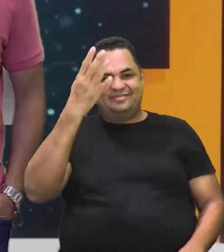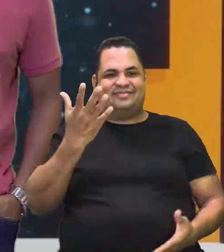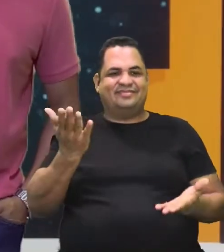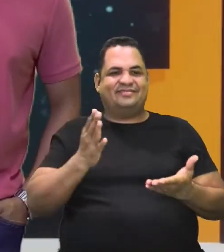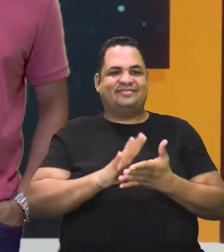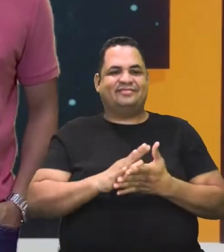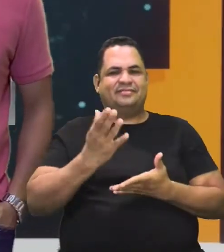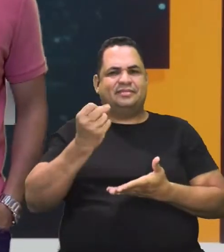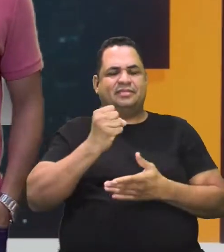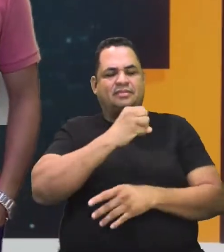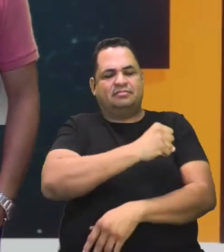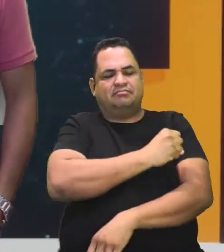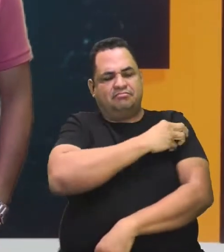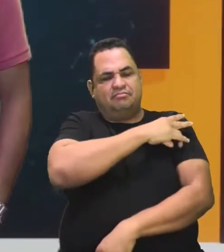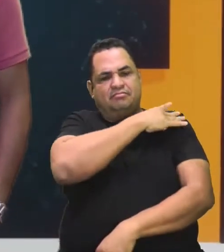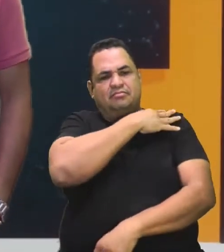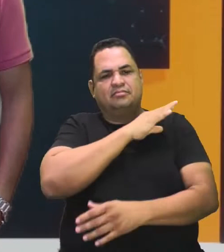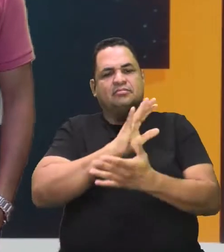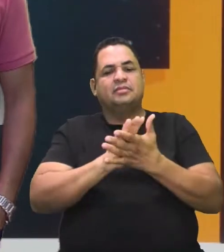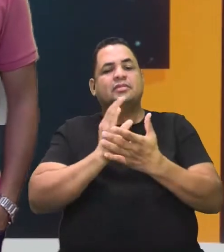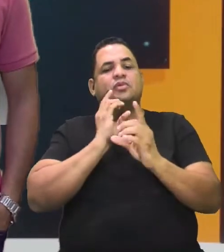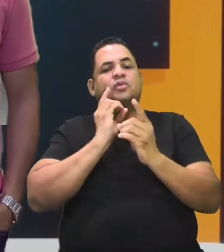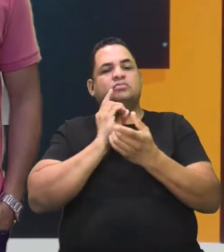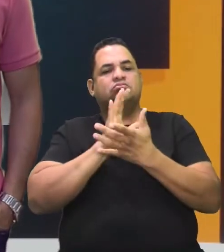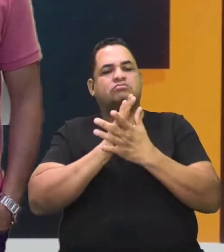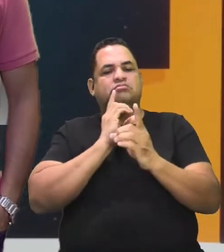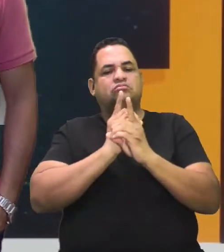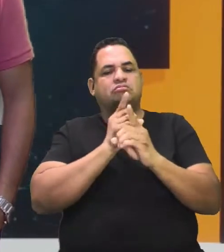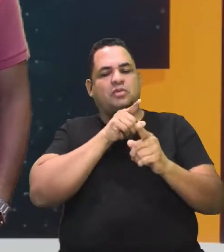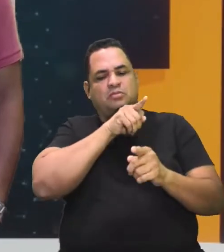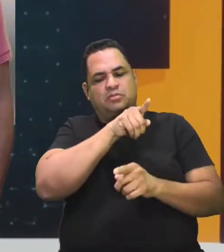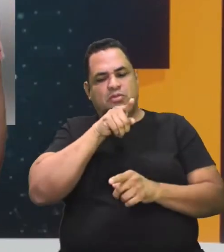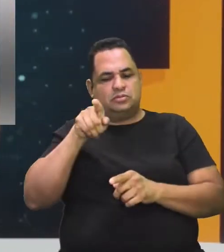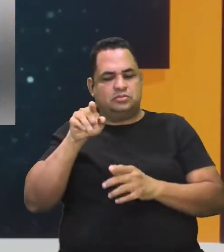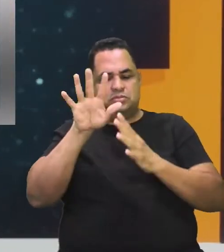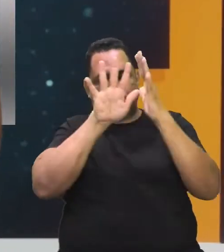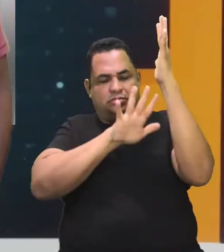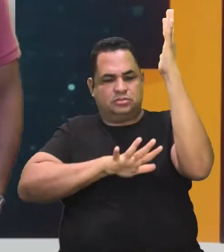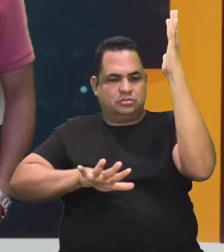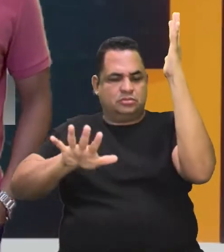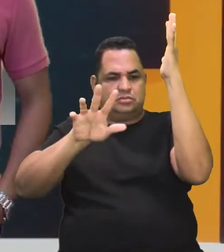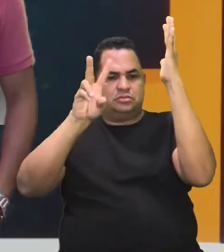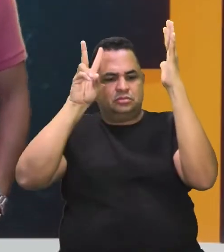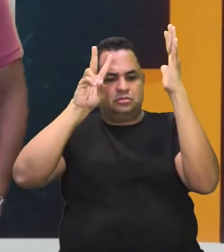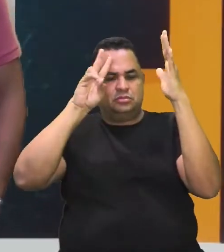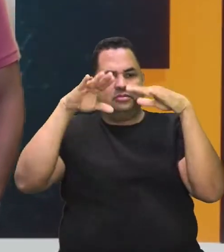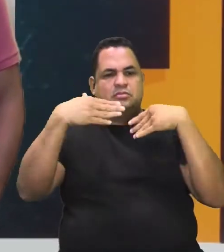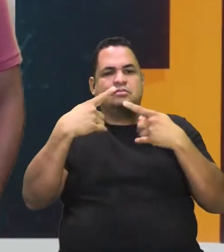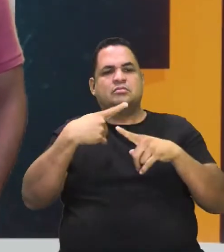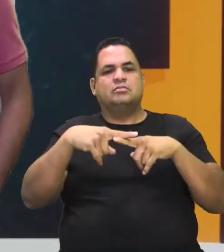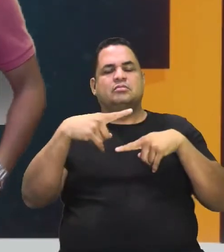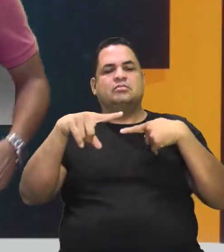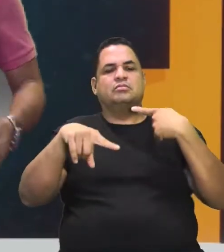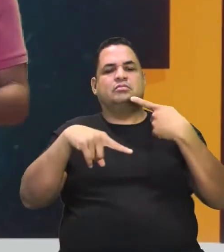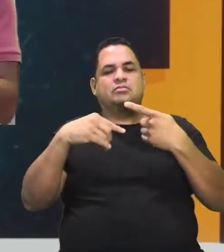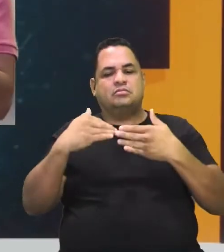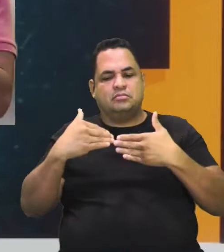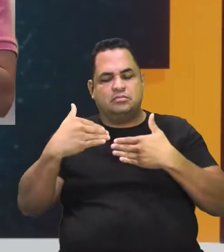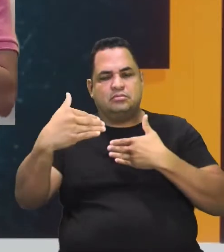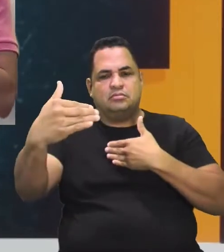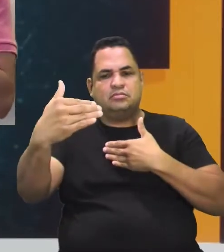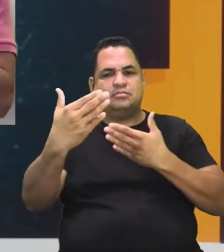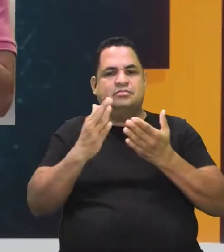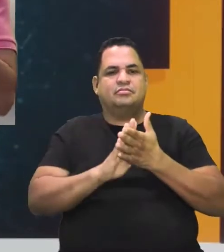aprendeu lá no seu ensino fundamental a localizar os pontos no plano cartesiano. Agora a gente recordou aqui com vocês, porque daqui pra frente vai